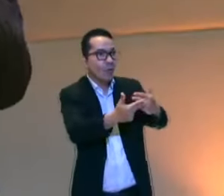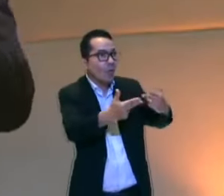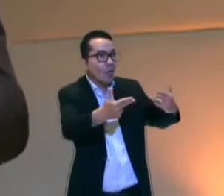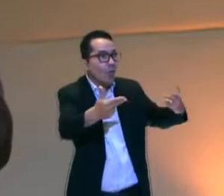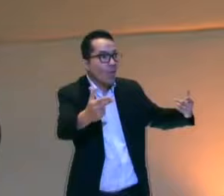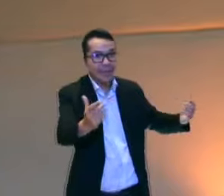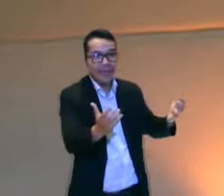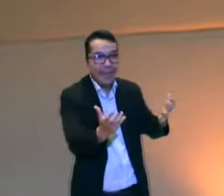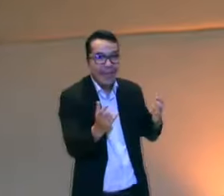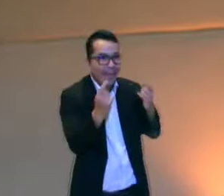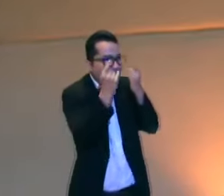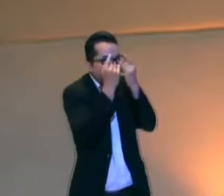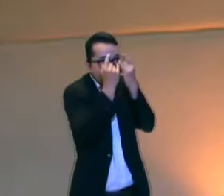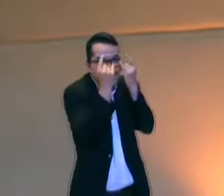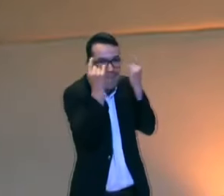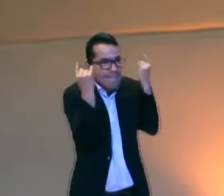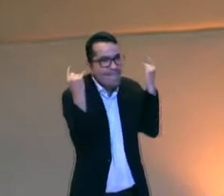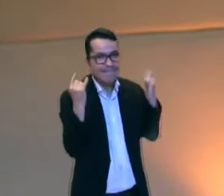ao dinheiro.